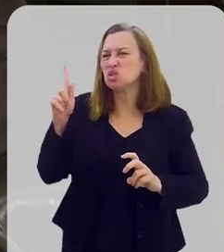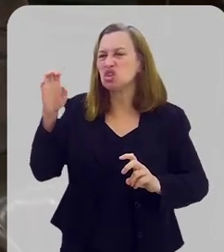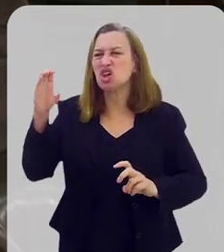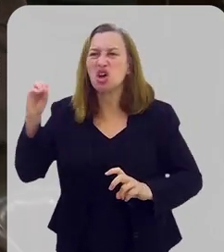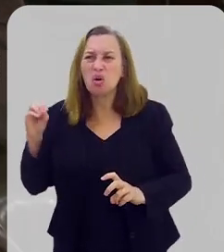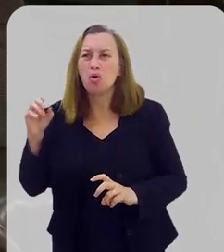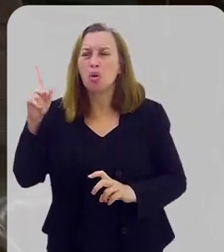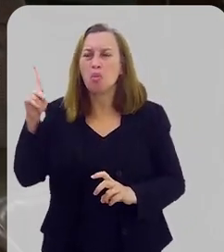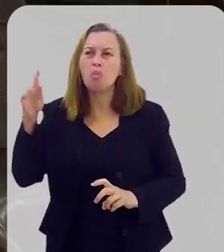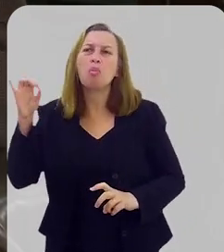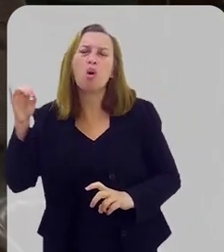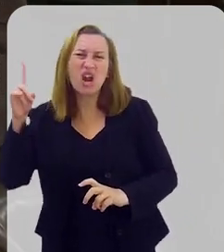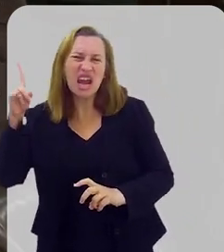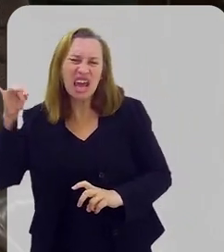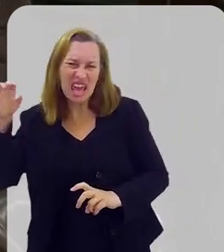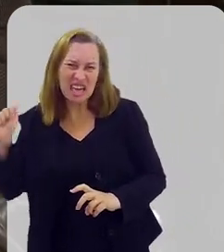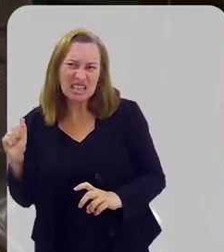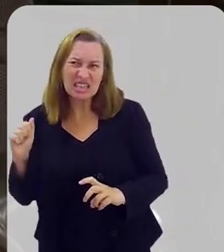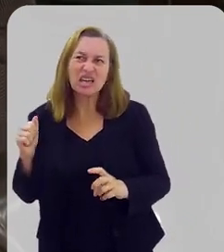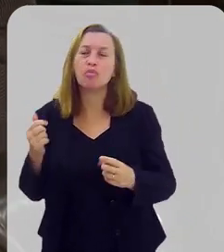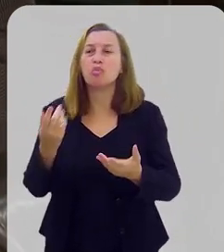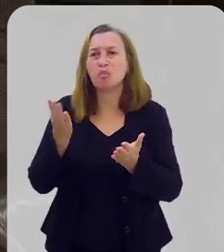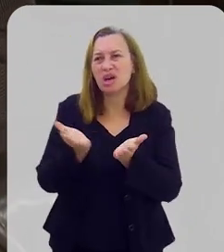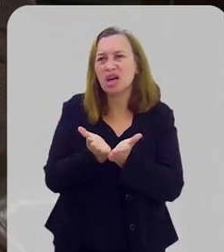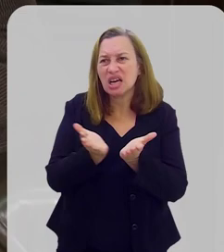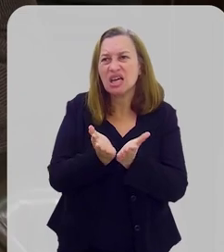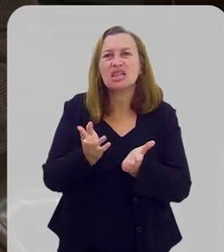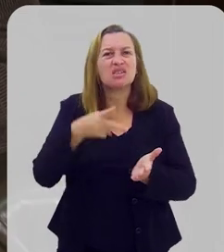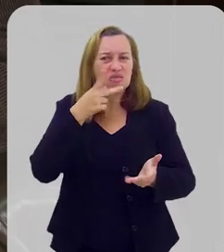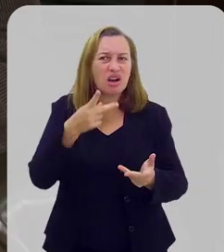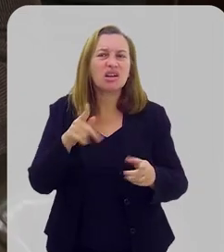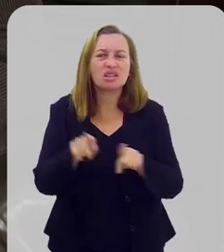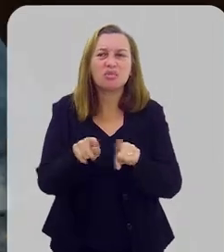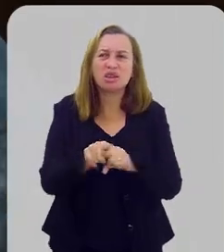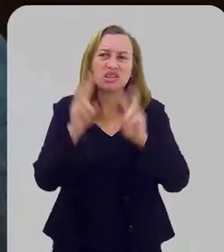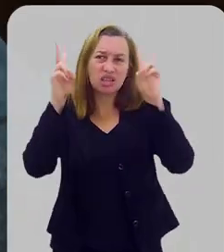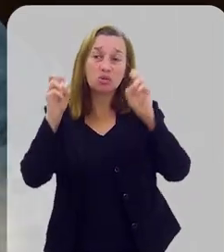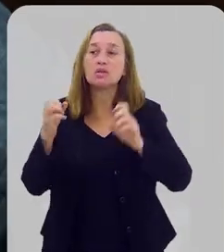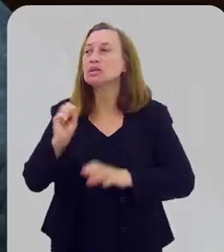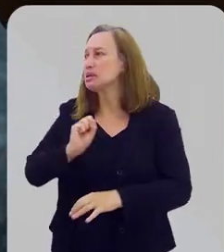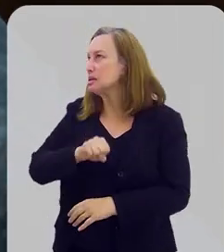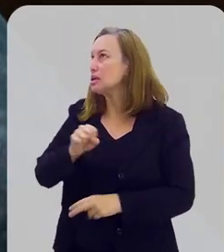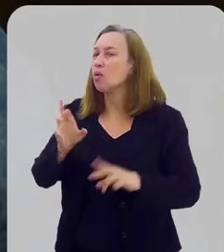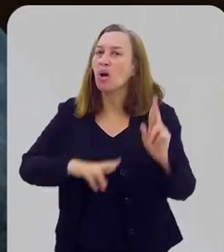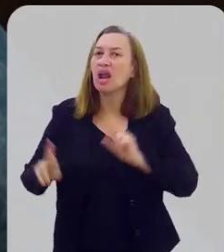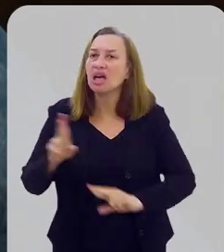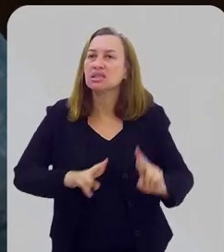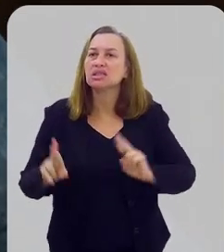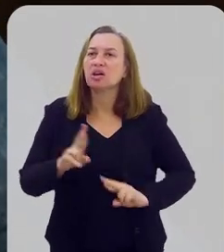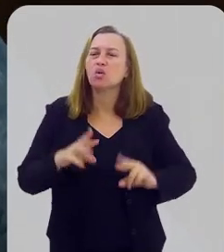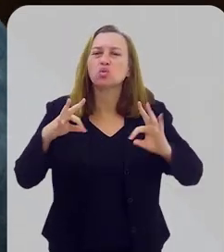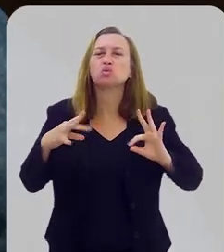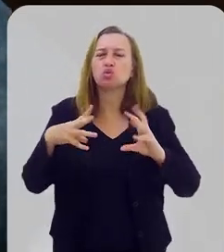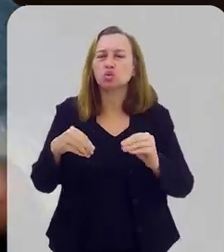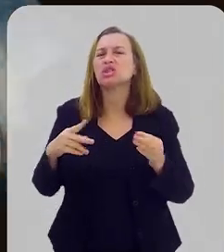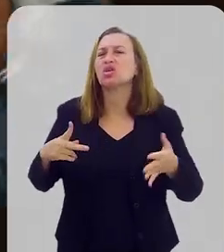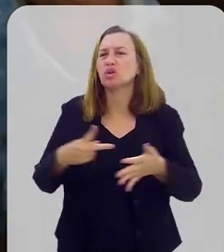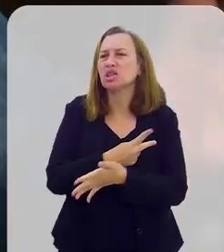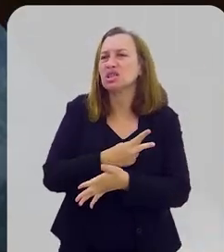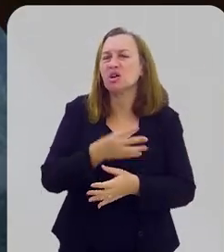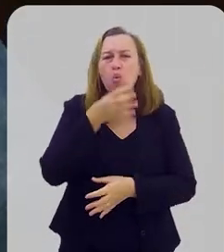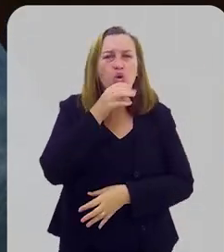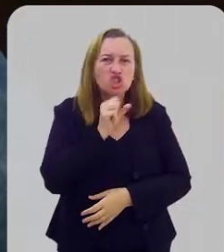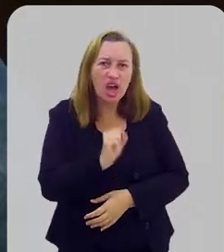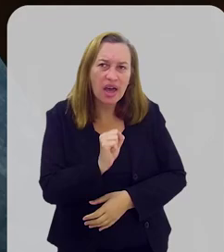Que crente também fala sobre Coisas d desse naipe né como é que você vê isso d eh então com relação a essa isso tudo que tá